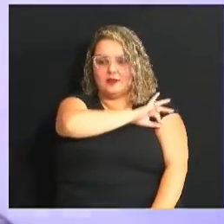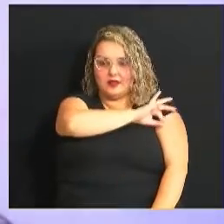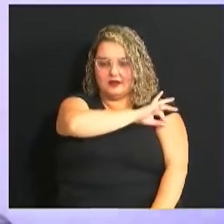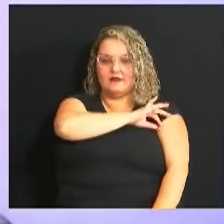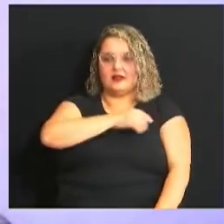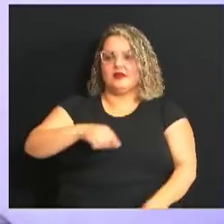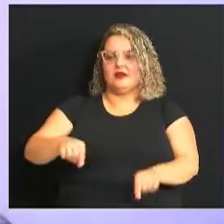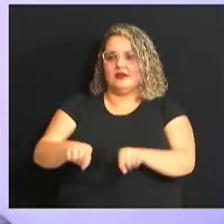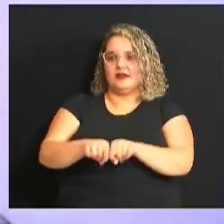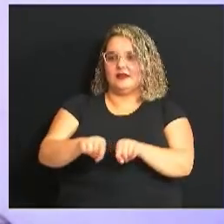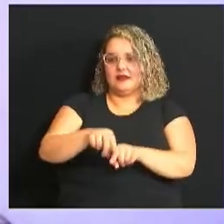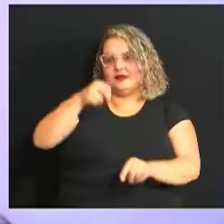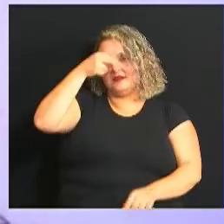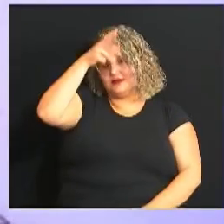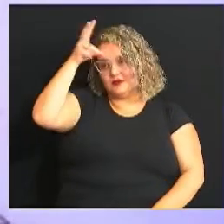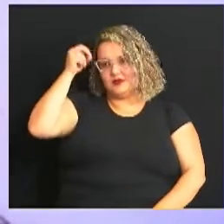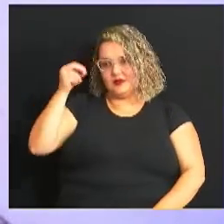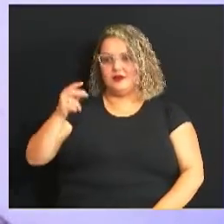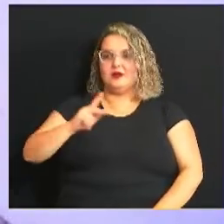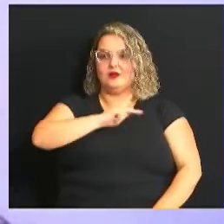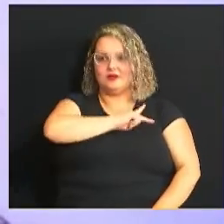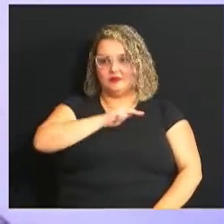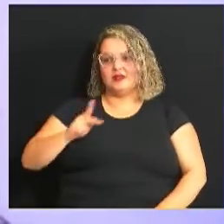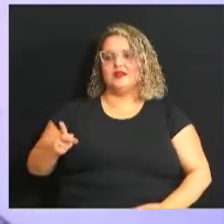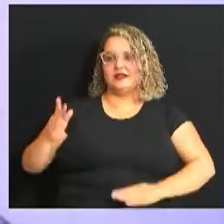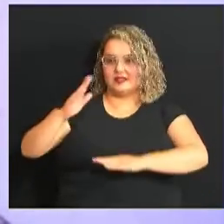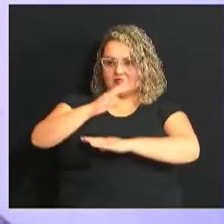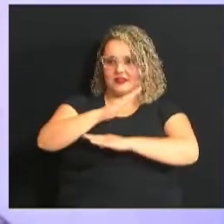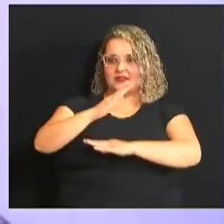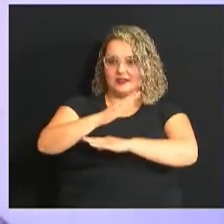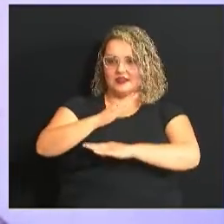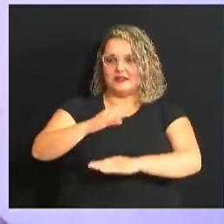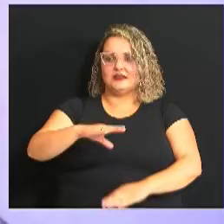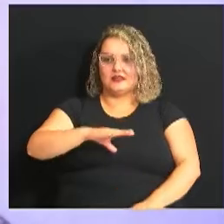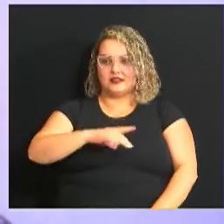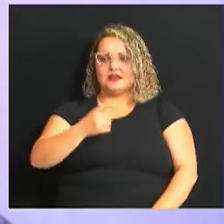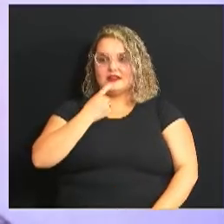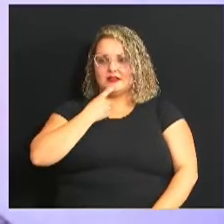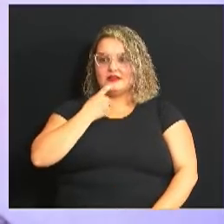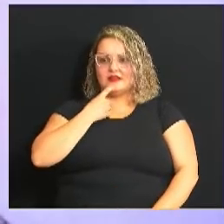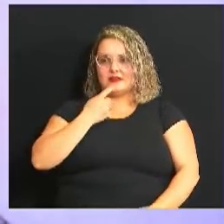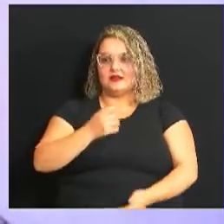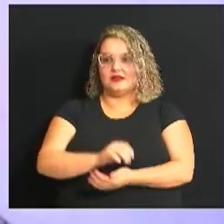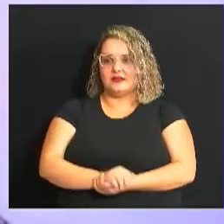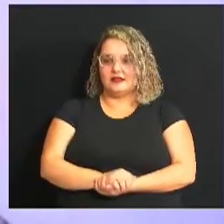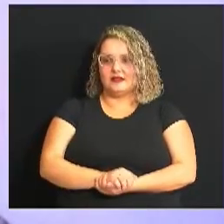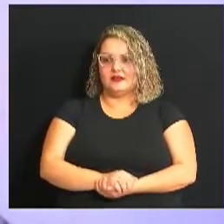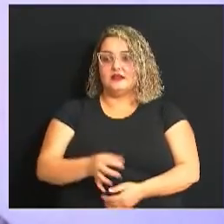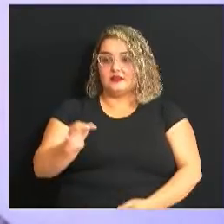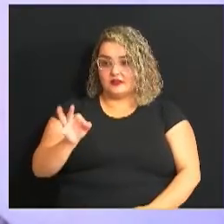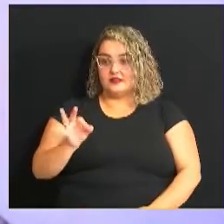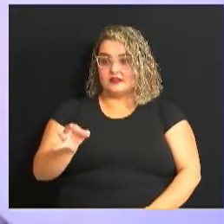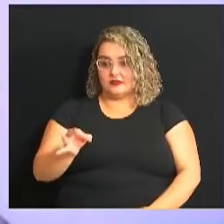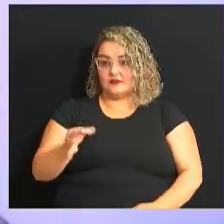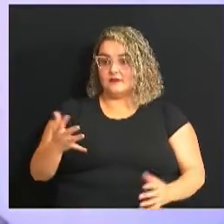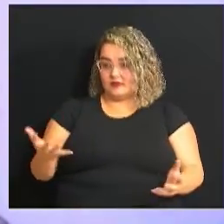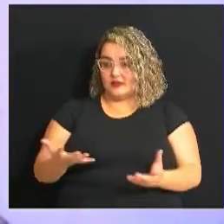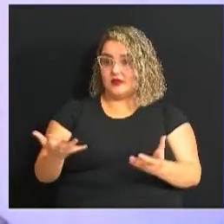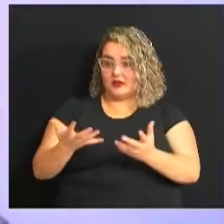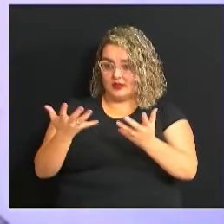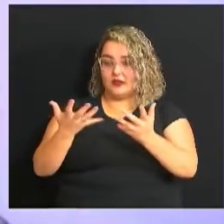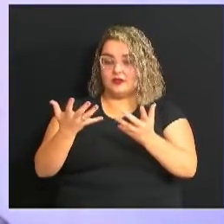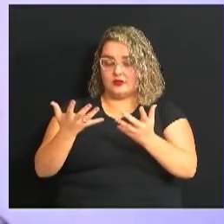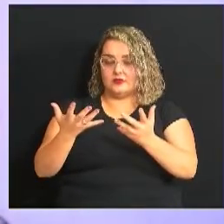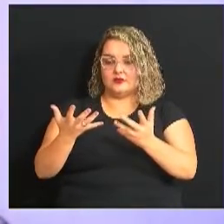mesmo tempo, ao seu presidente da Câmara da cidade, né? Onde certamente vai contribuir